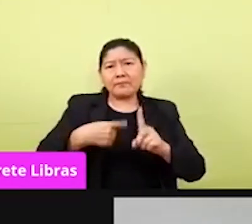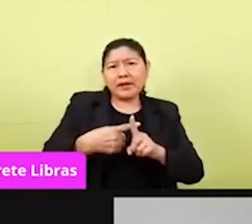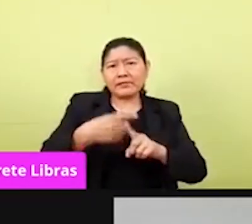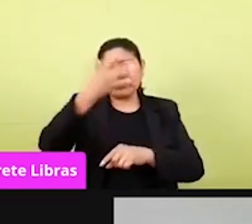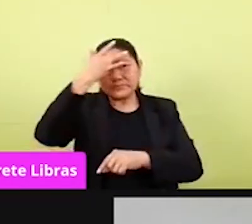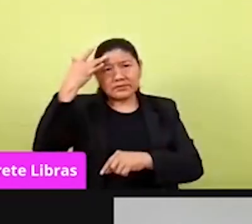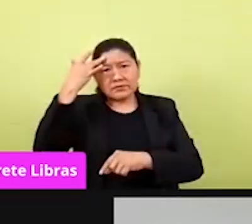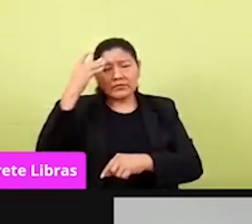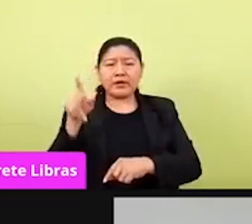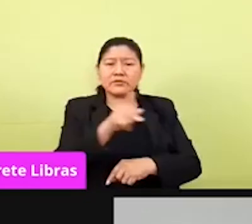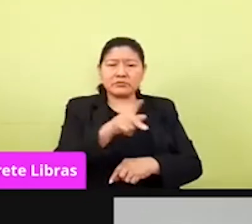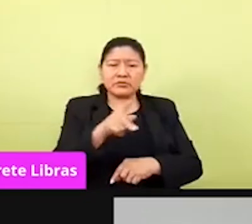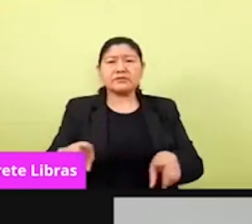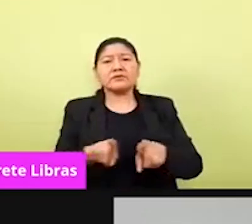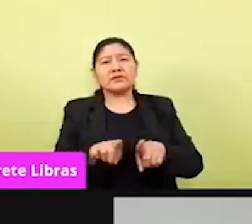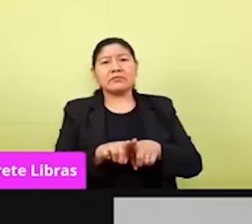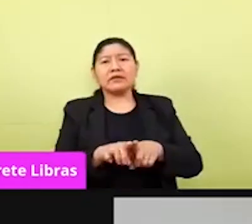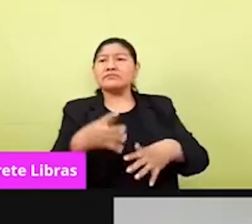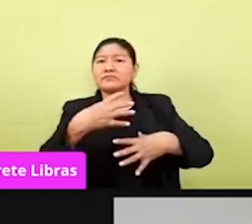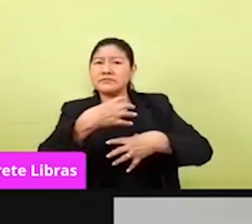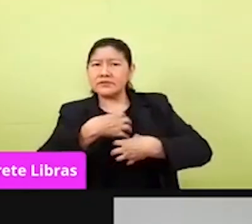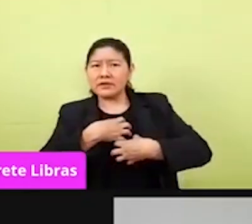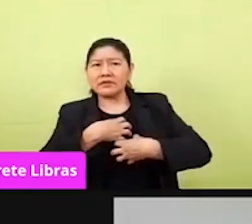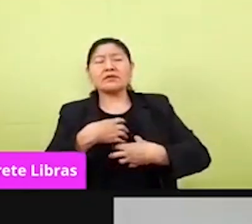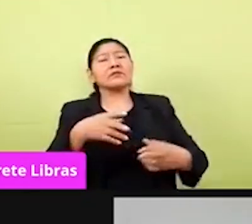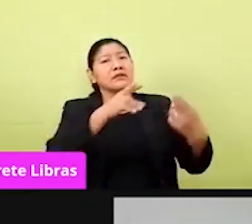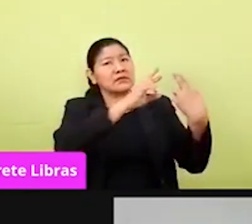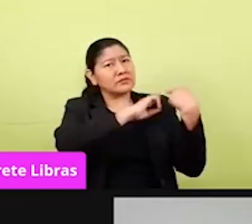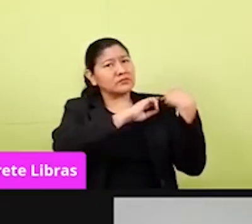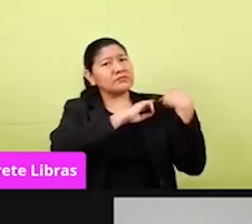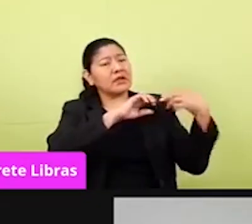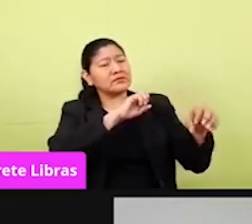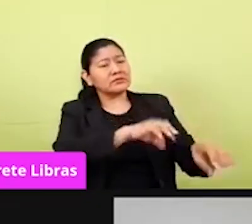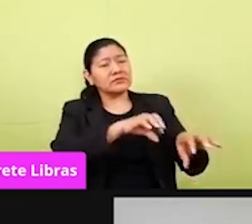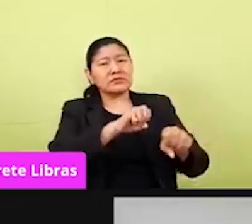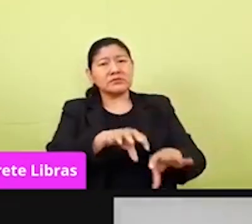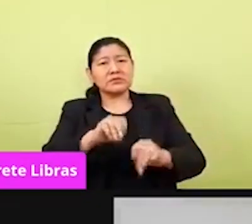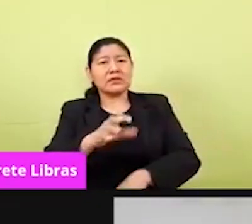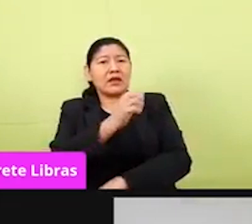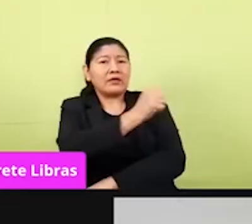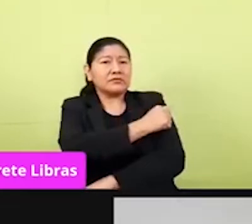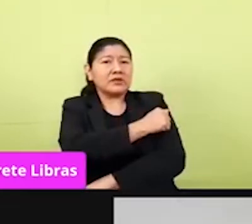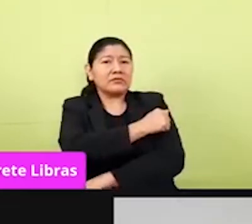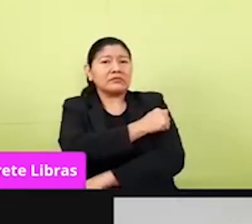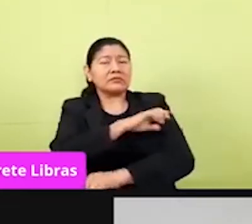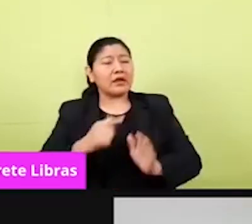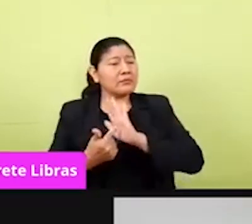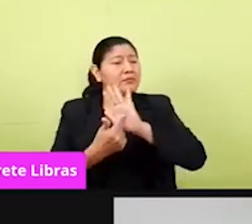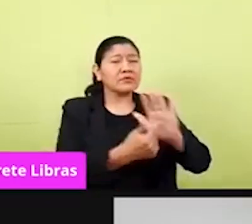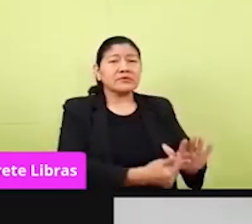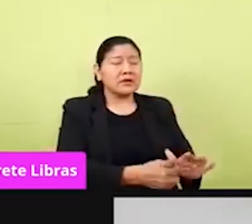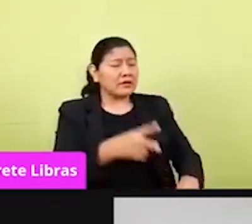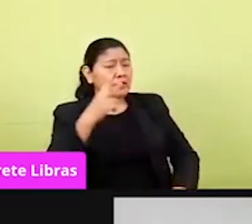se veem também dentro, né, desse processo educativo, quando identificam alguma criança